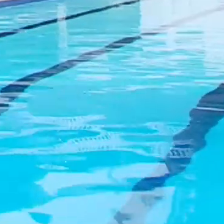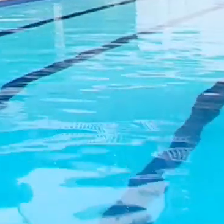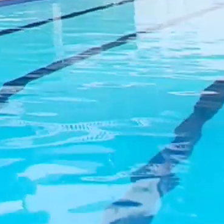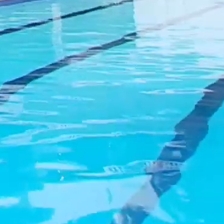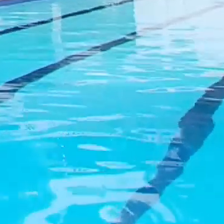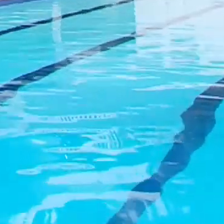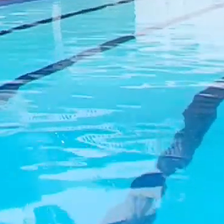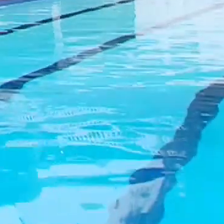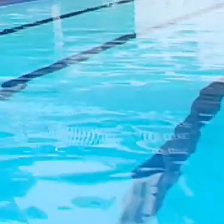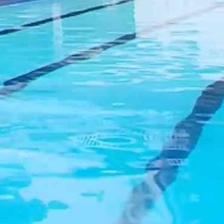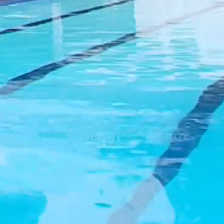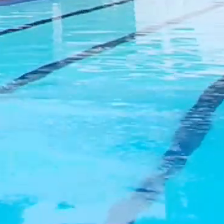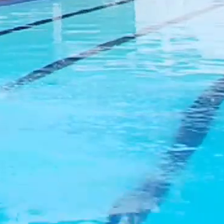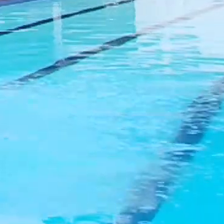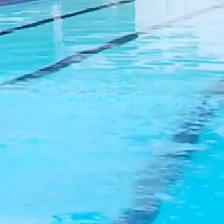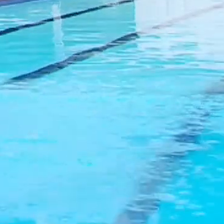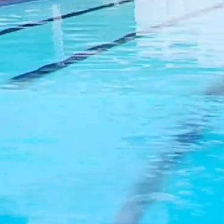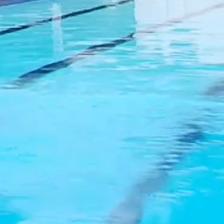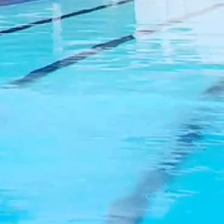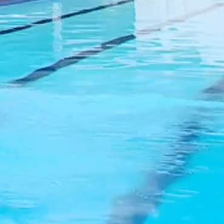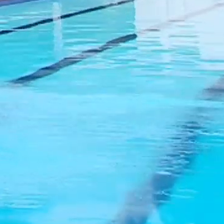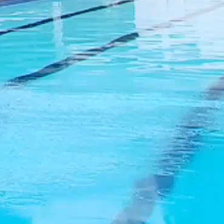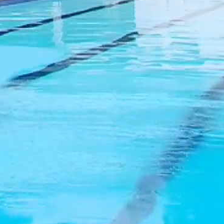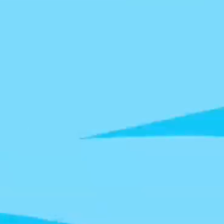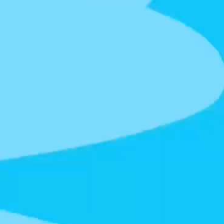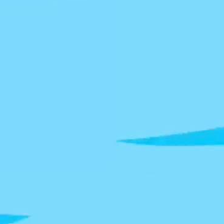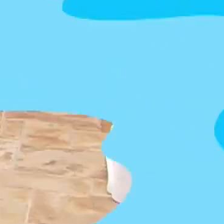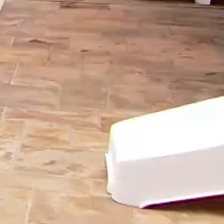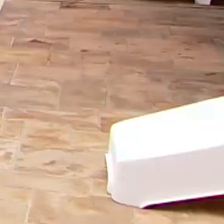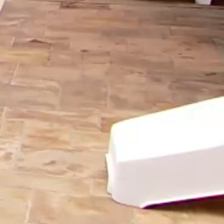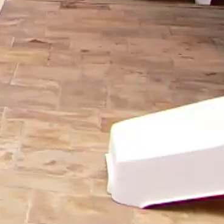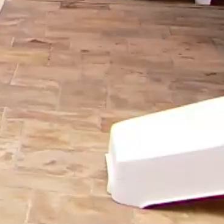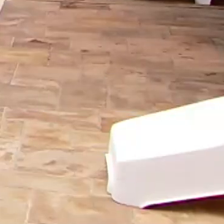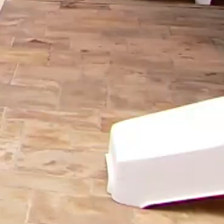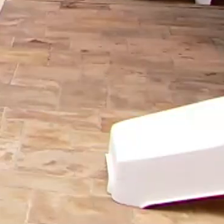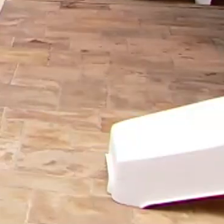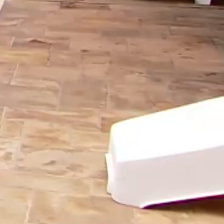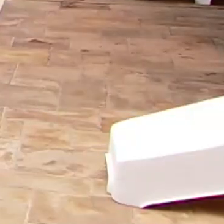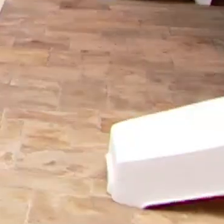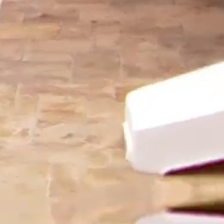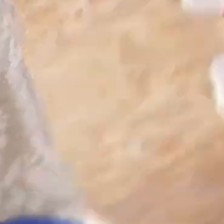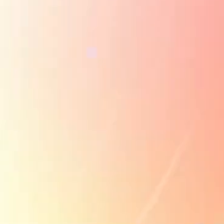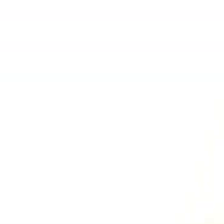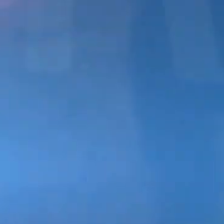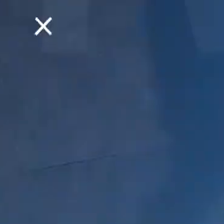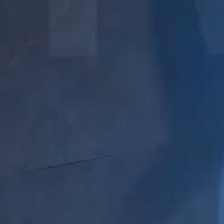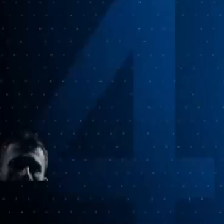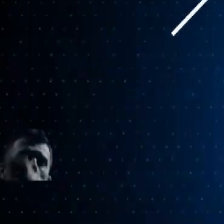Olha o esporte aí!